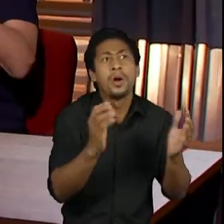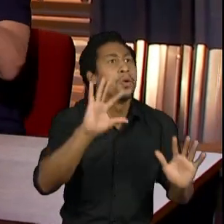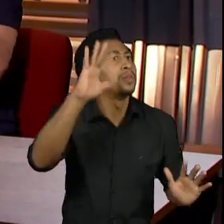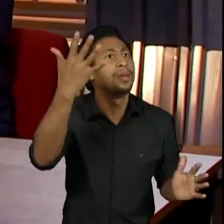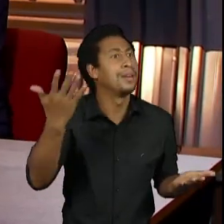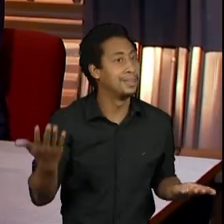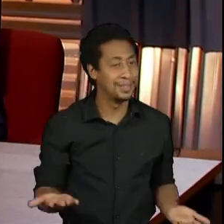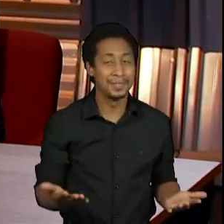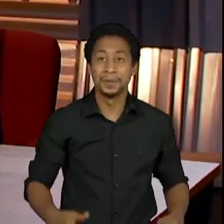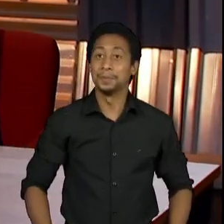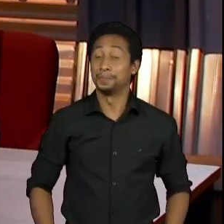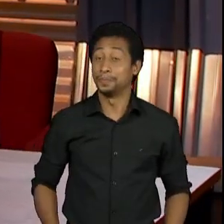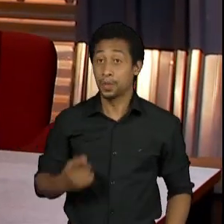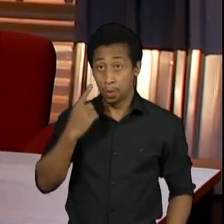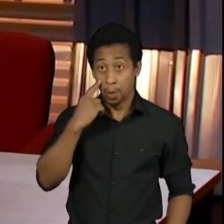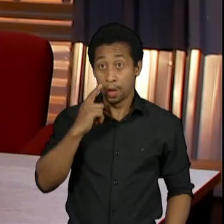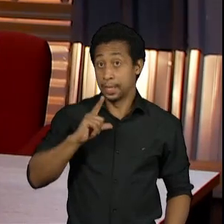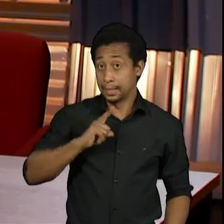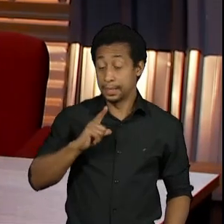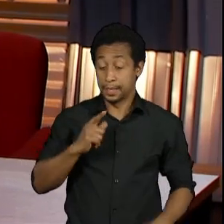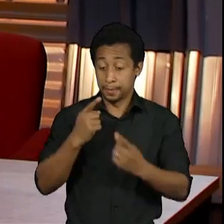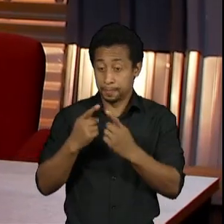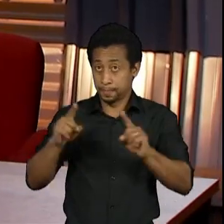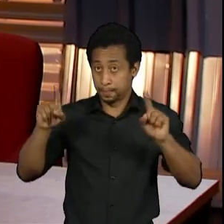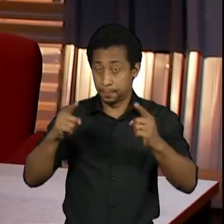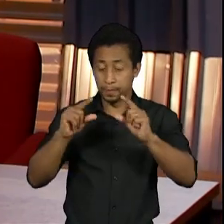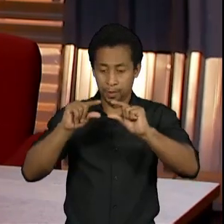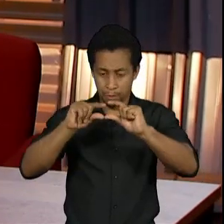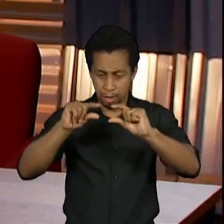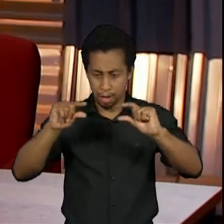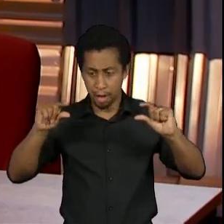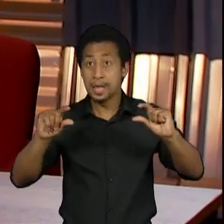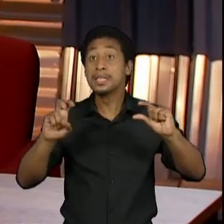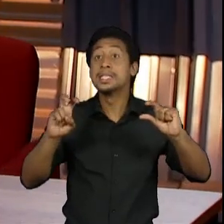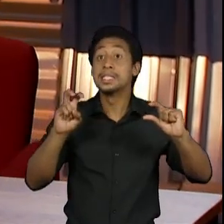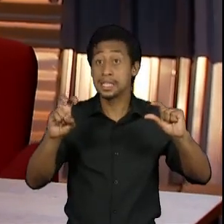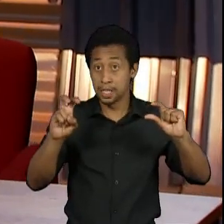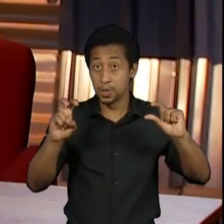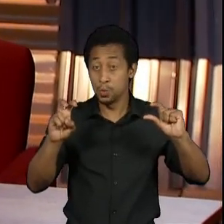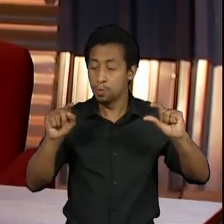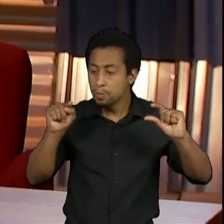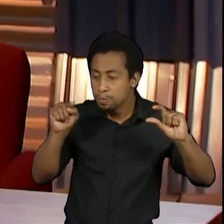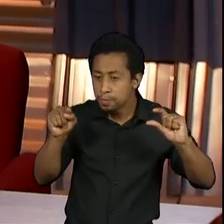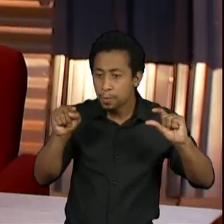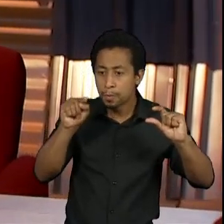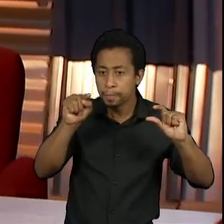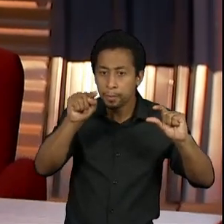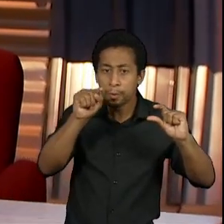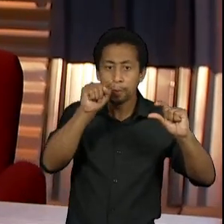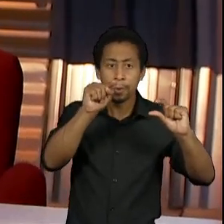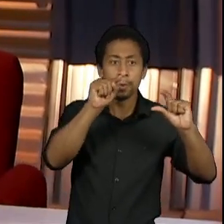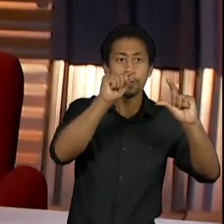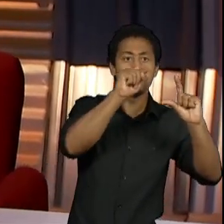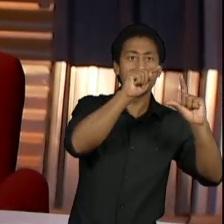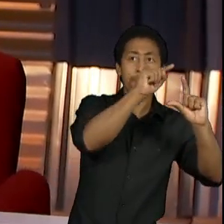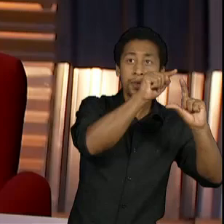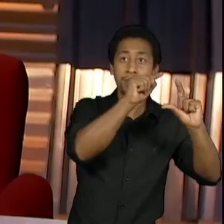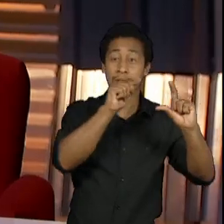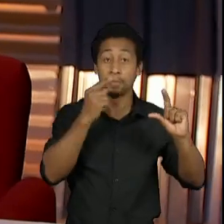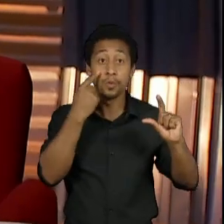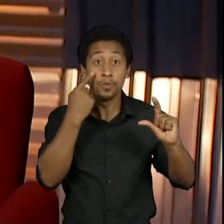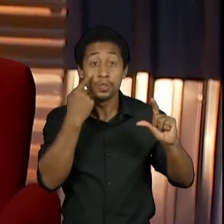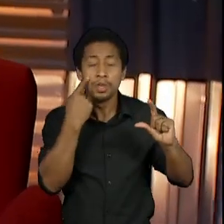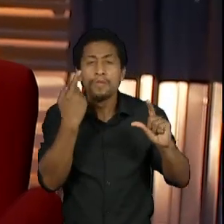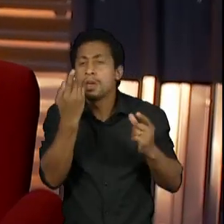escala de 5 notas que é, vamos dizer, a maneira mais simples e mais complexa ao mesmo tempo de você